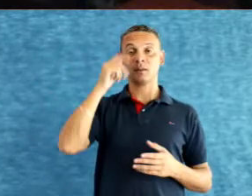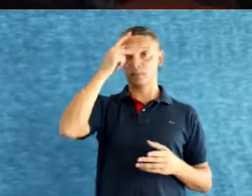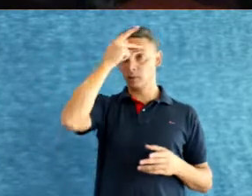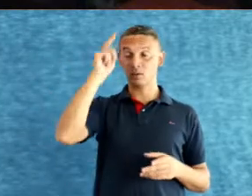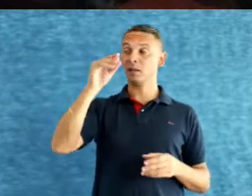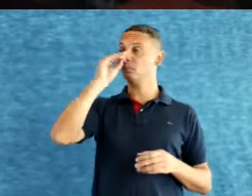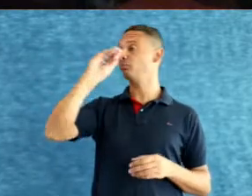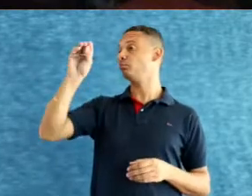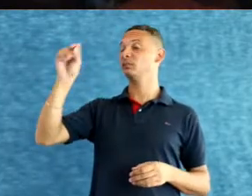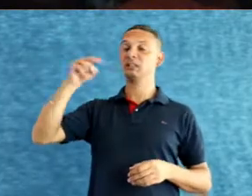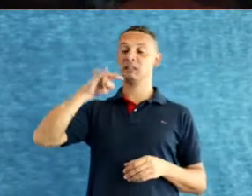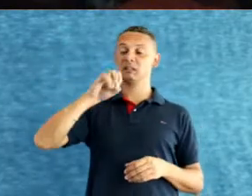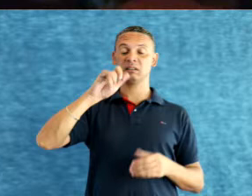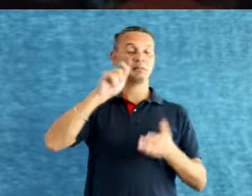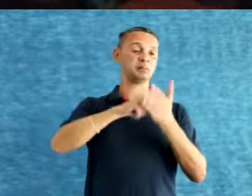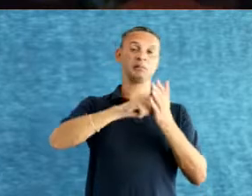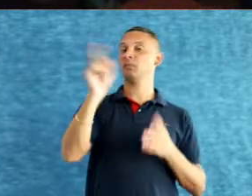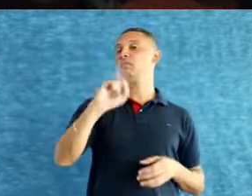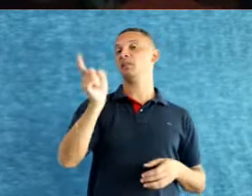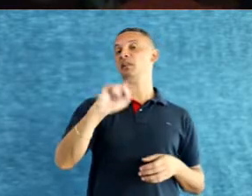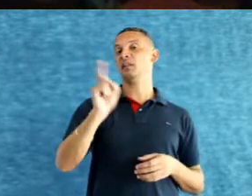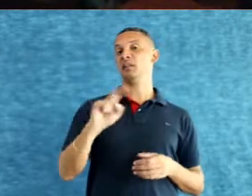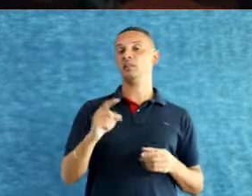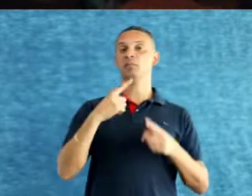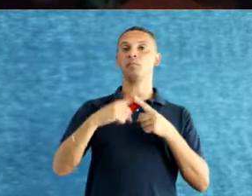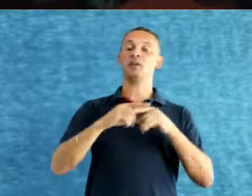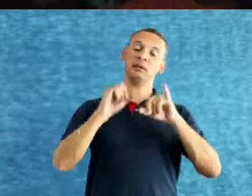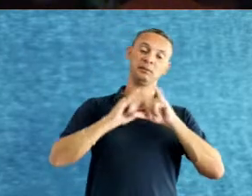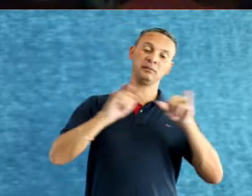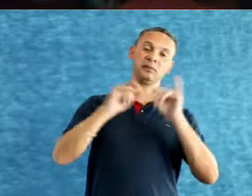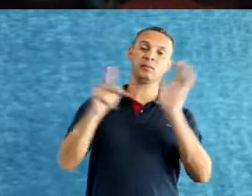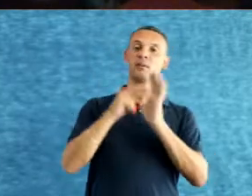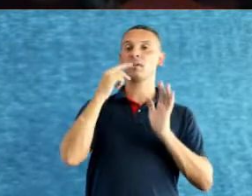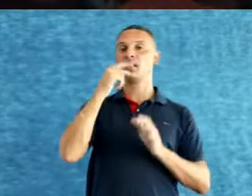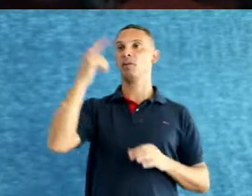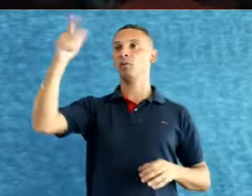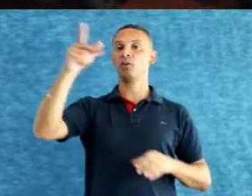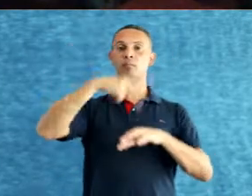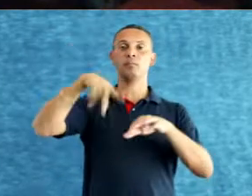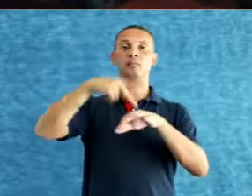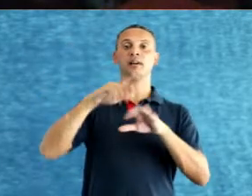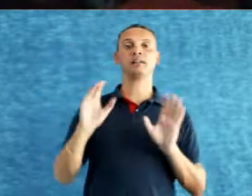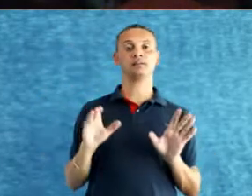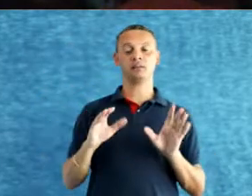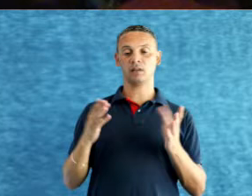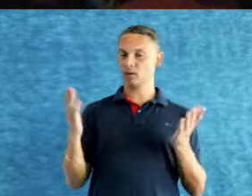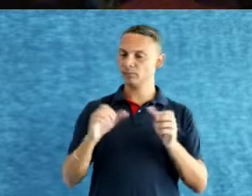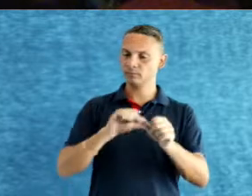mostrar. Entende? Assim, a posse, o que você quer com Nísia? O que você quer com a nossa Nísia? Alguma coisa